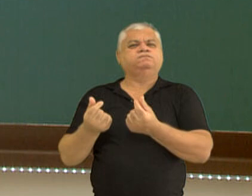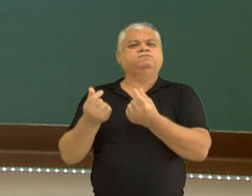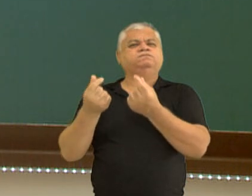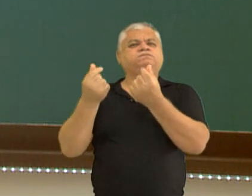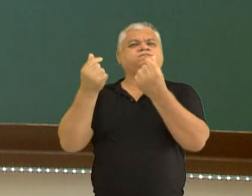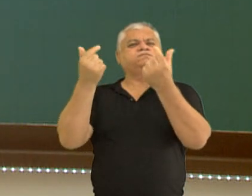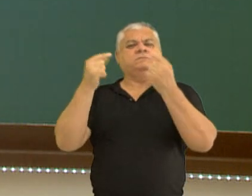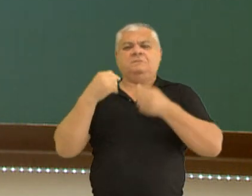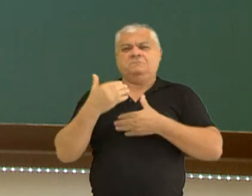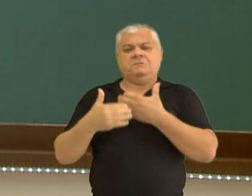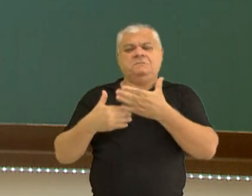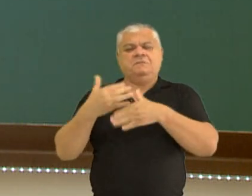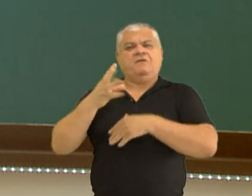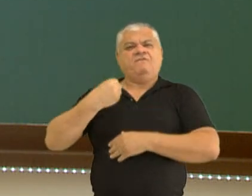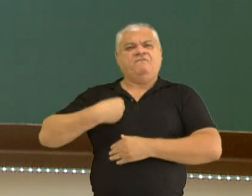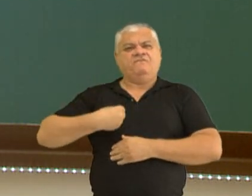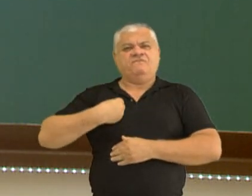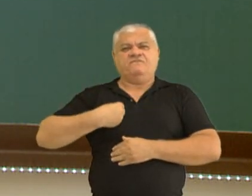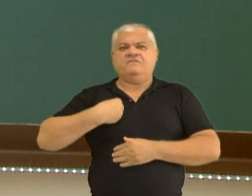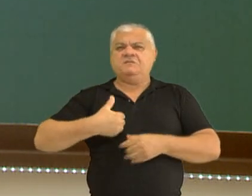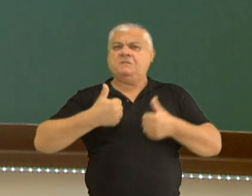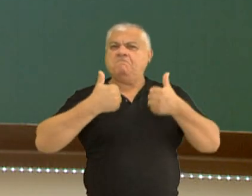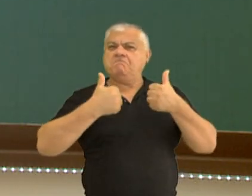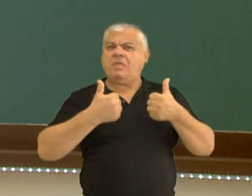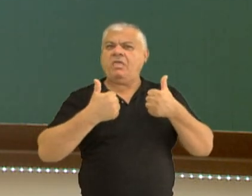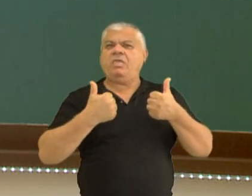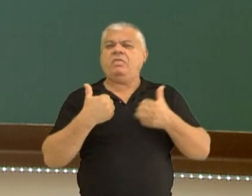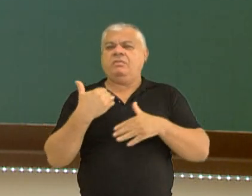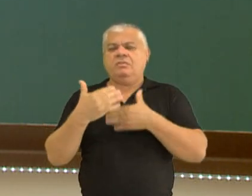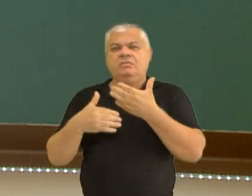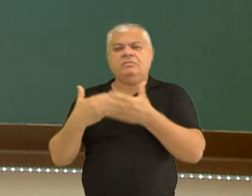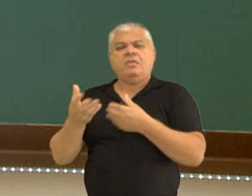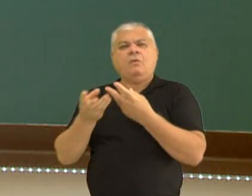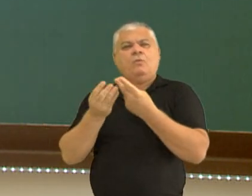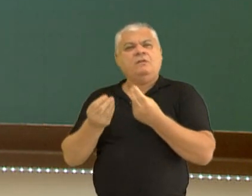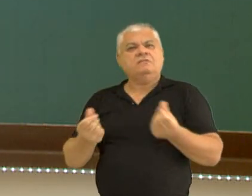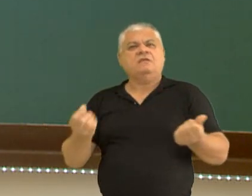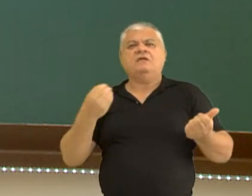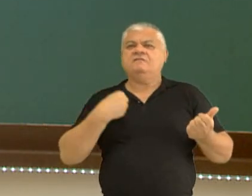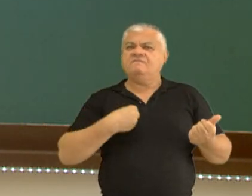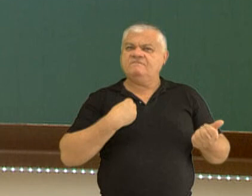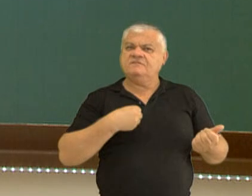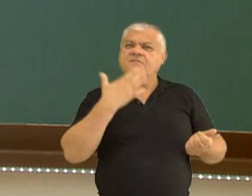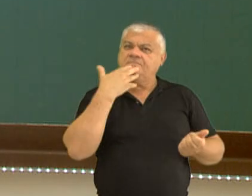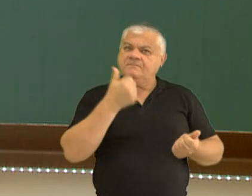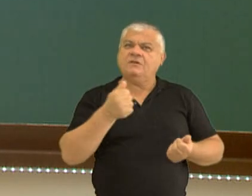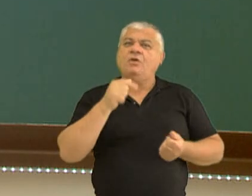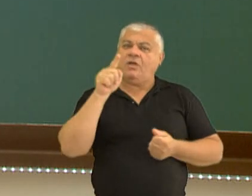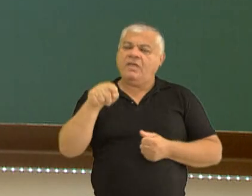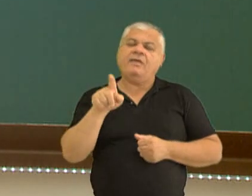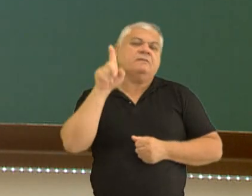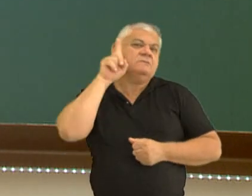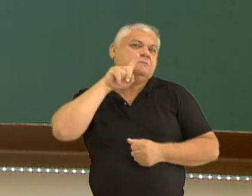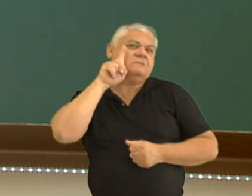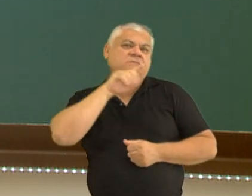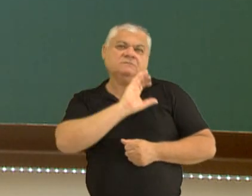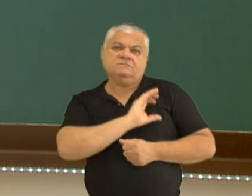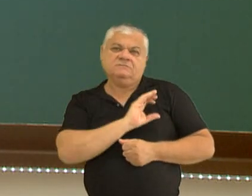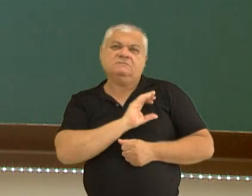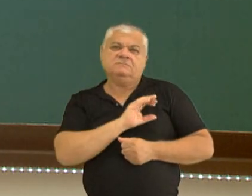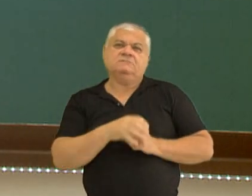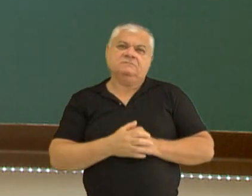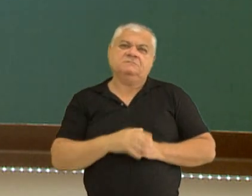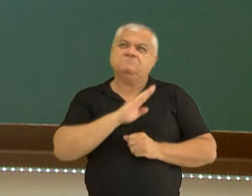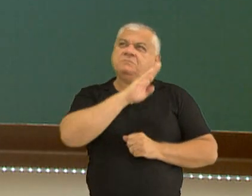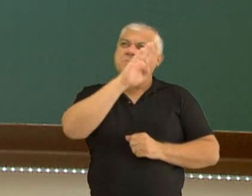desenvolvimento, né? Onde há um desenvolvimento maior, uma qualidade de vida para a população maior em relação aos demais países